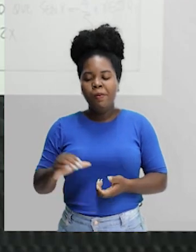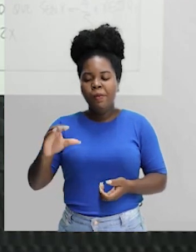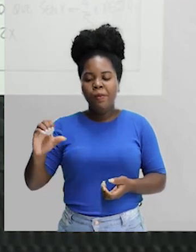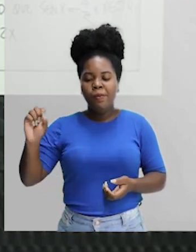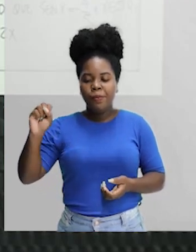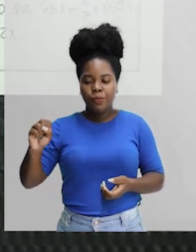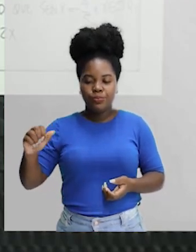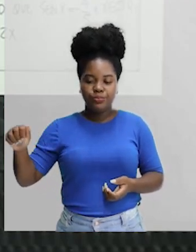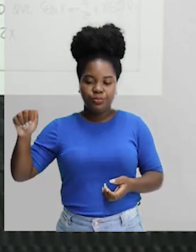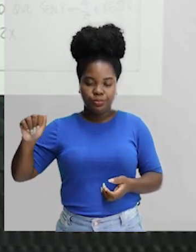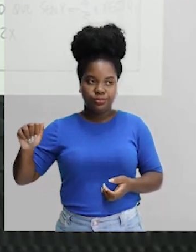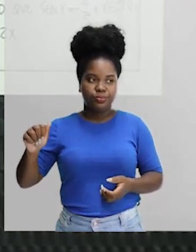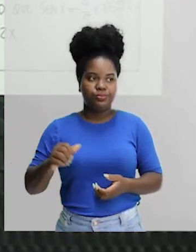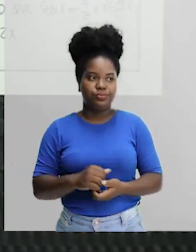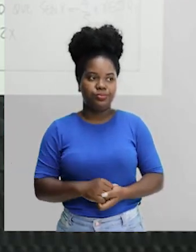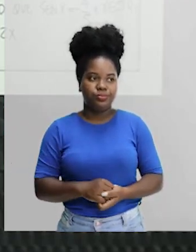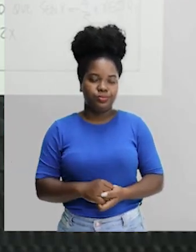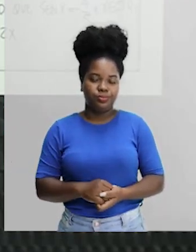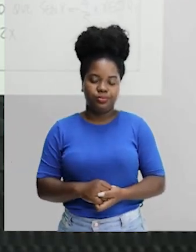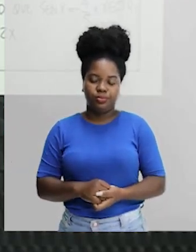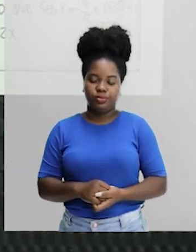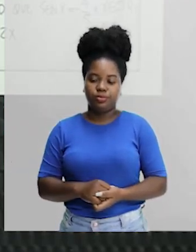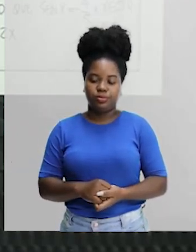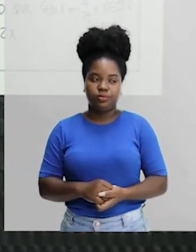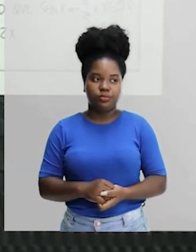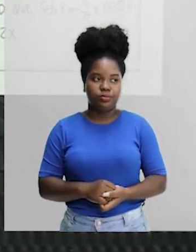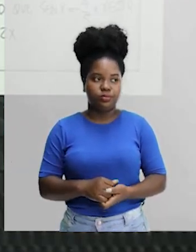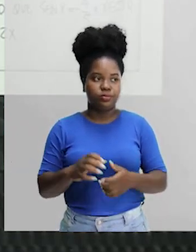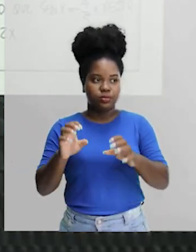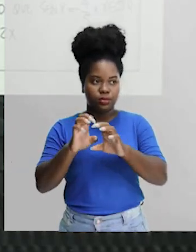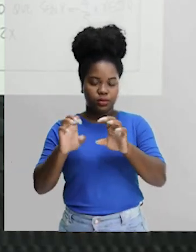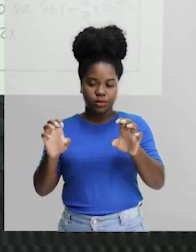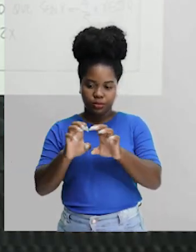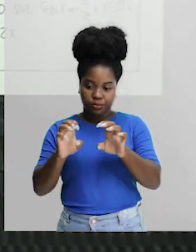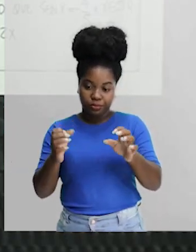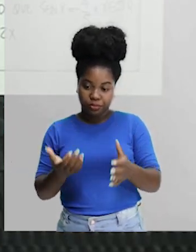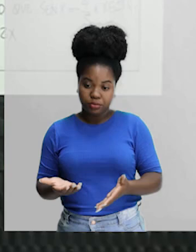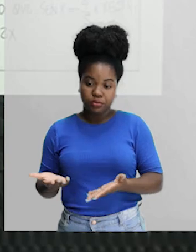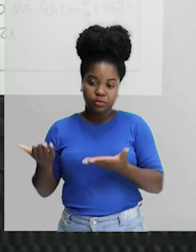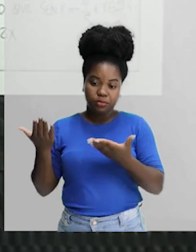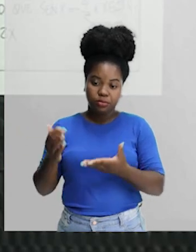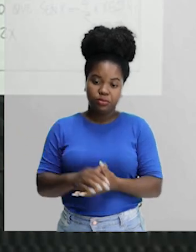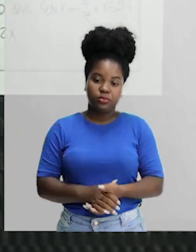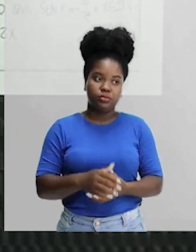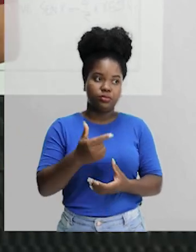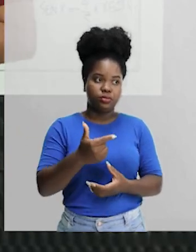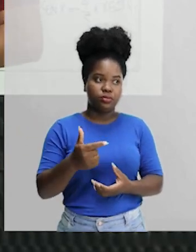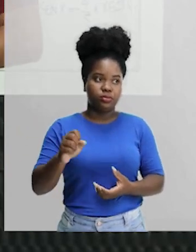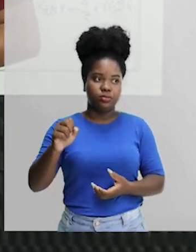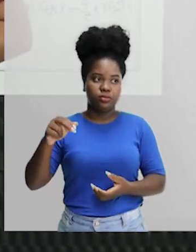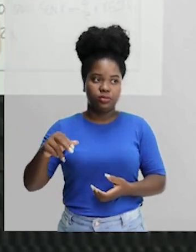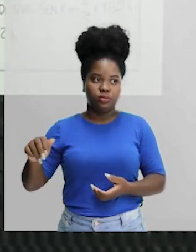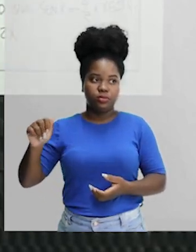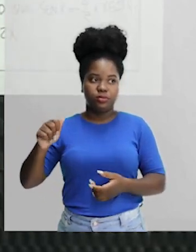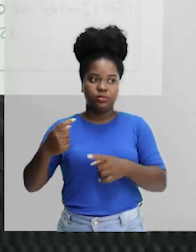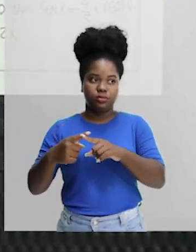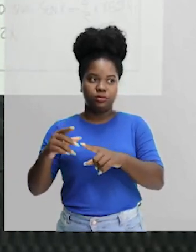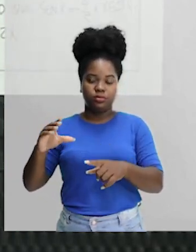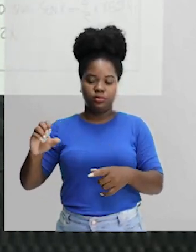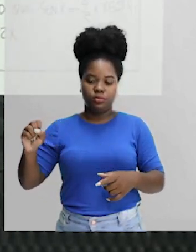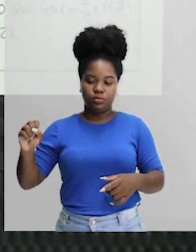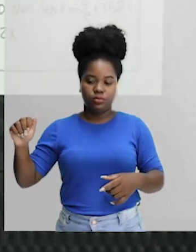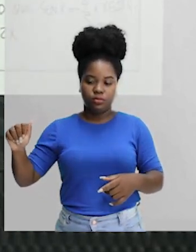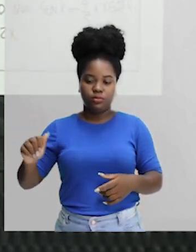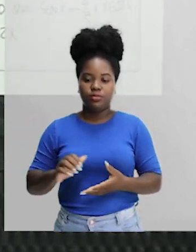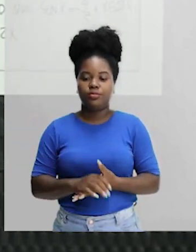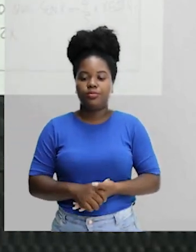cosseno de A. Então, essa aqui é a fórmula para calcular o seno de um arco